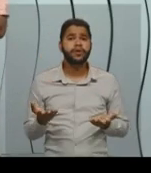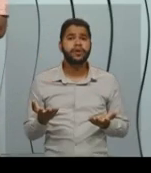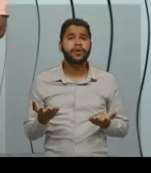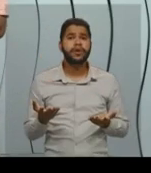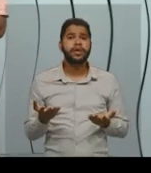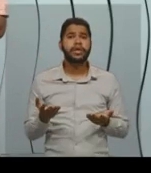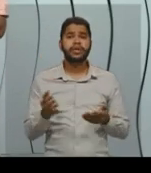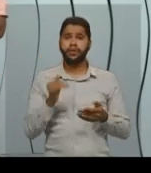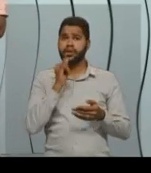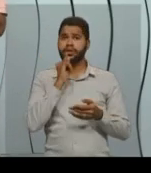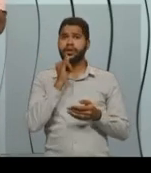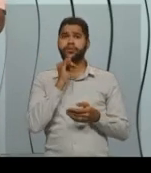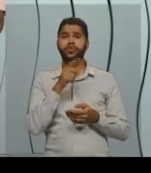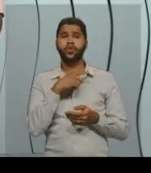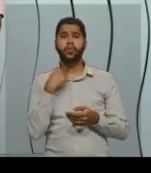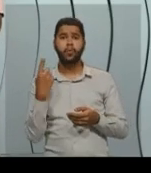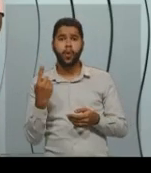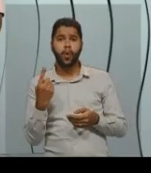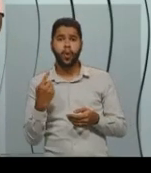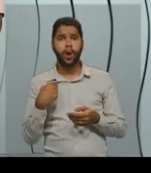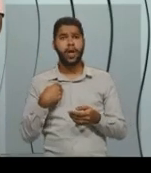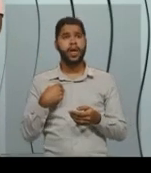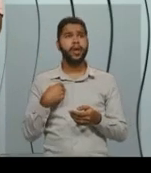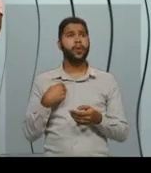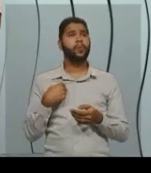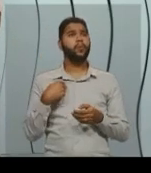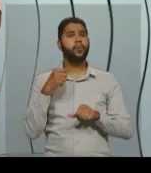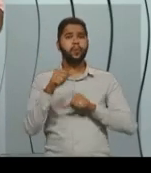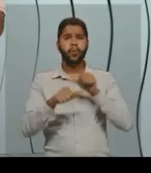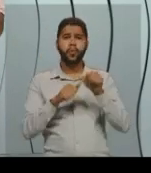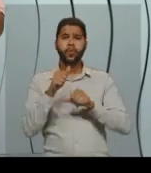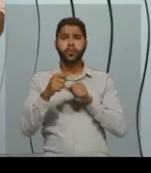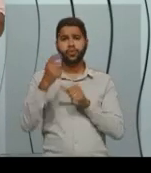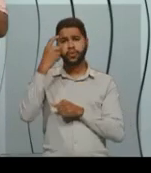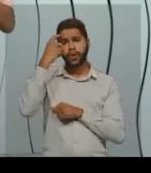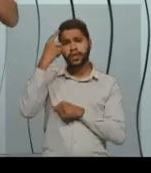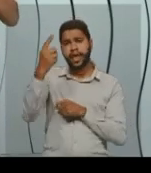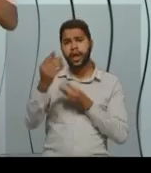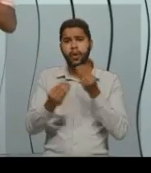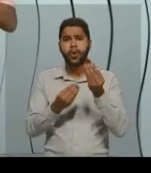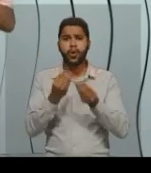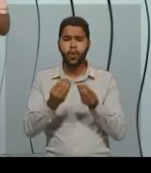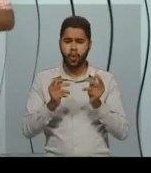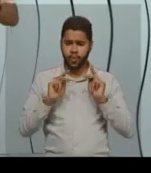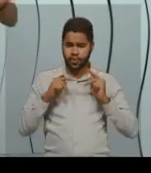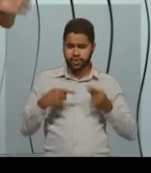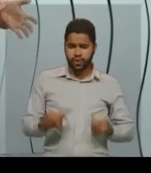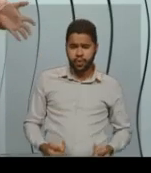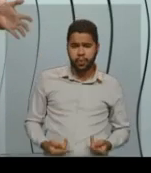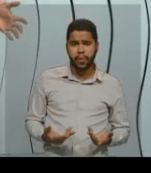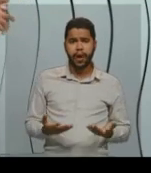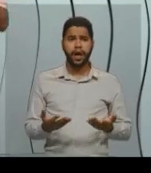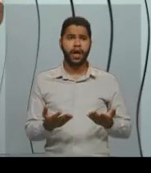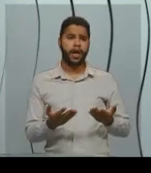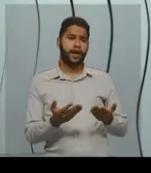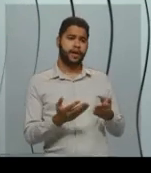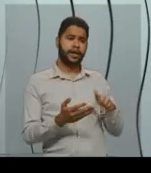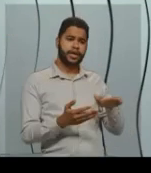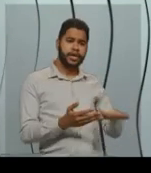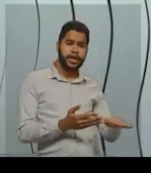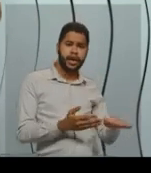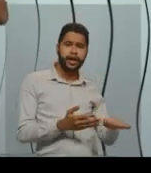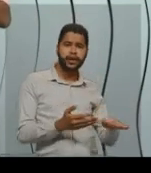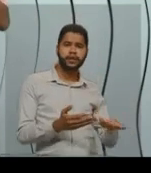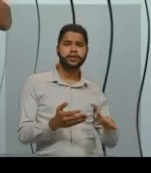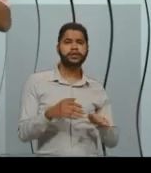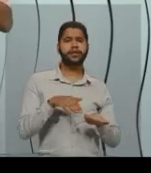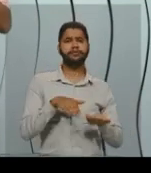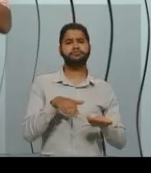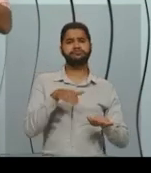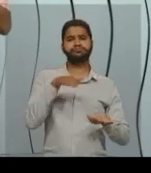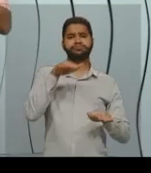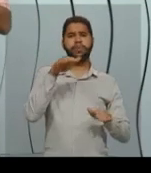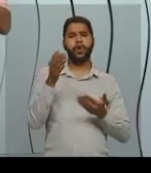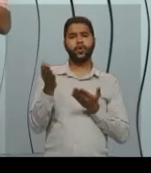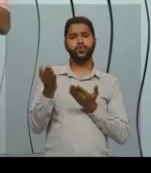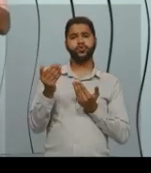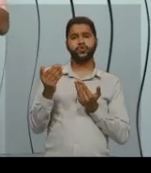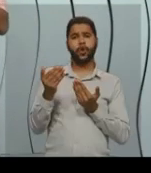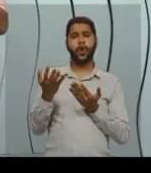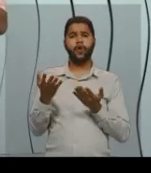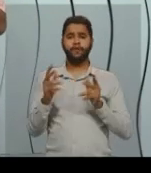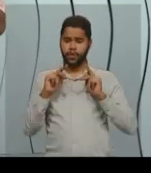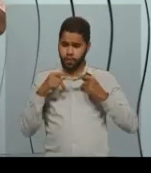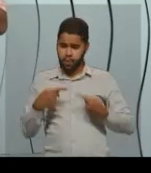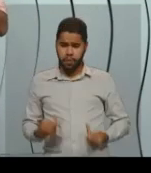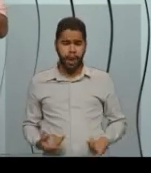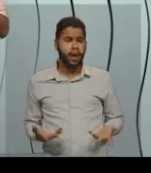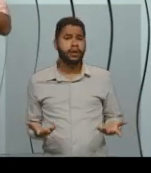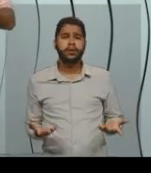de ser humano. Então o ser seria essa forma jovem, forma criança, forma humano. Eu, enquanto